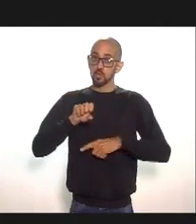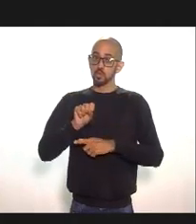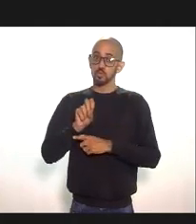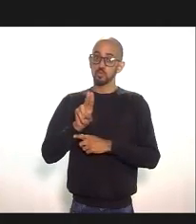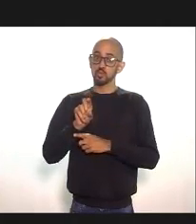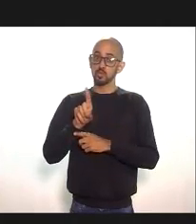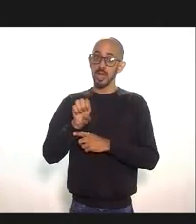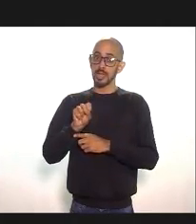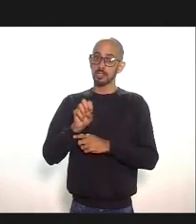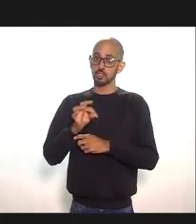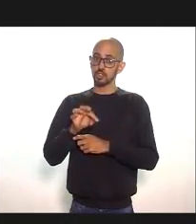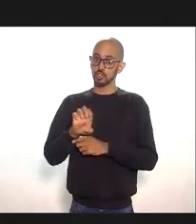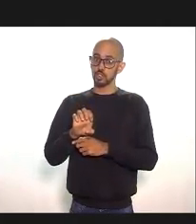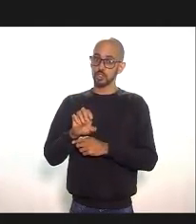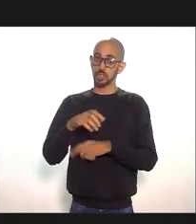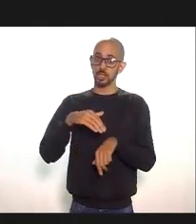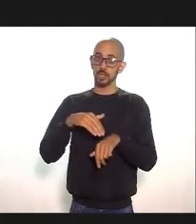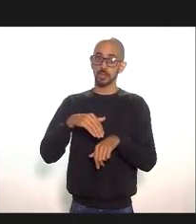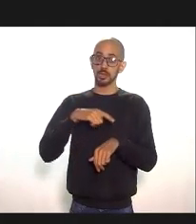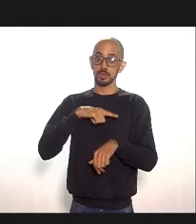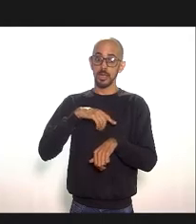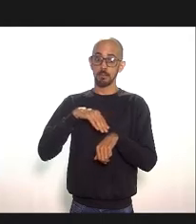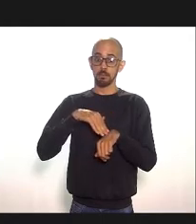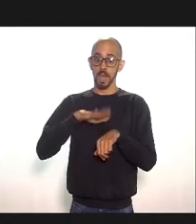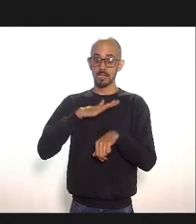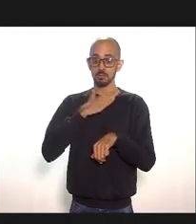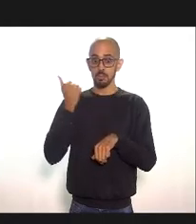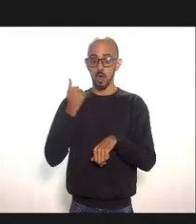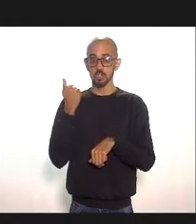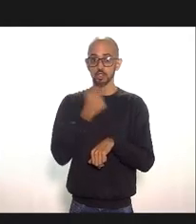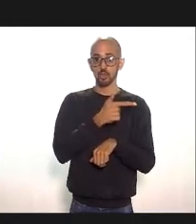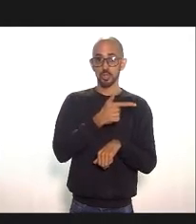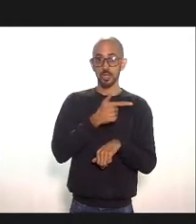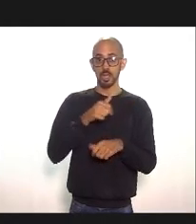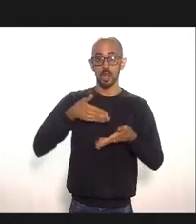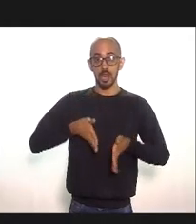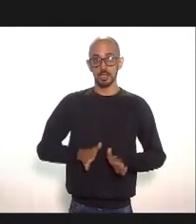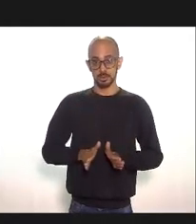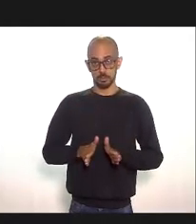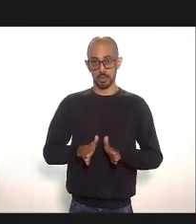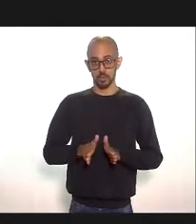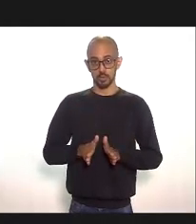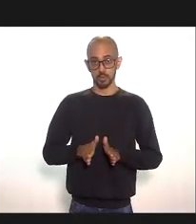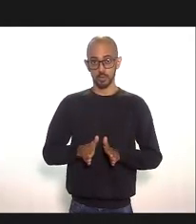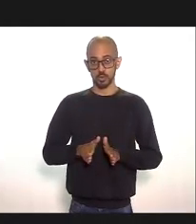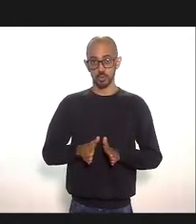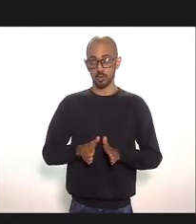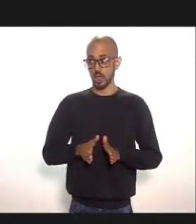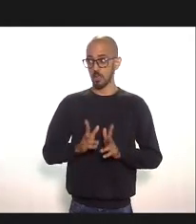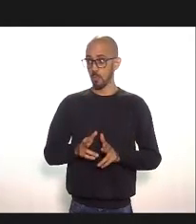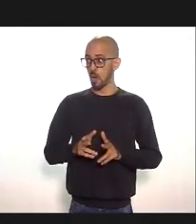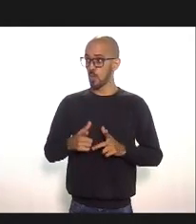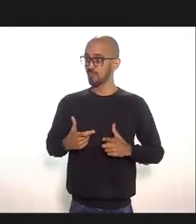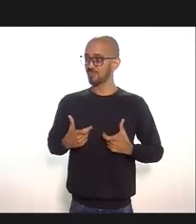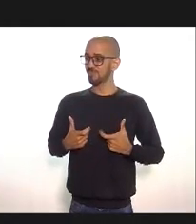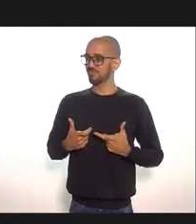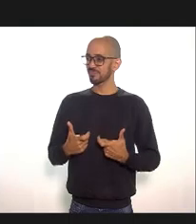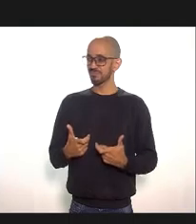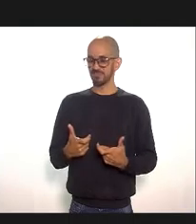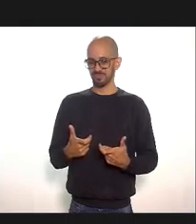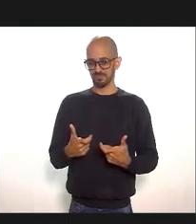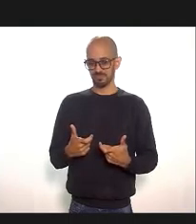momento mais óbitos do que nascimento. Nós estamos, assim como num cenário de guerra, vivendo uma mudança na